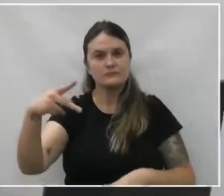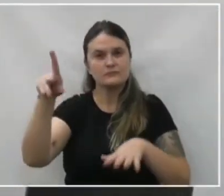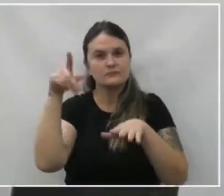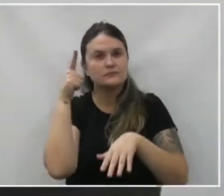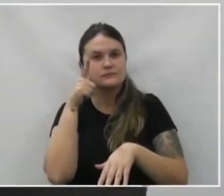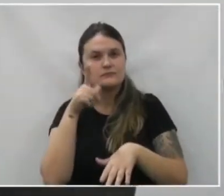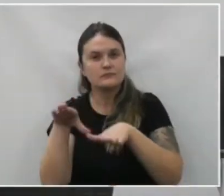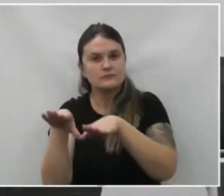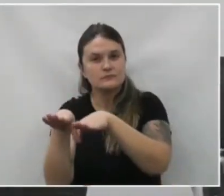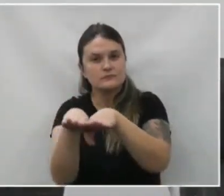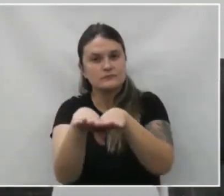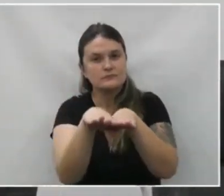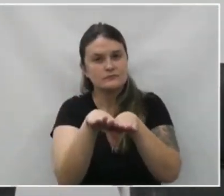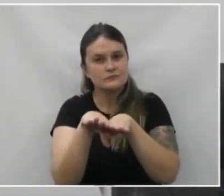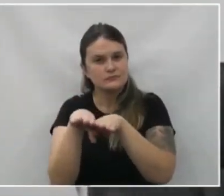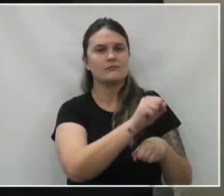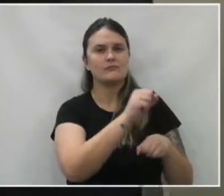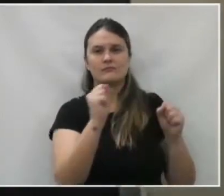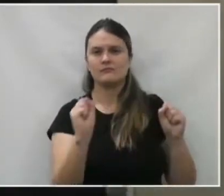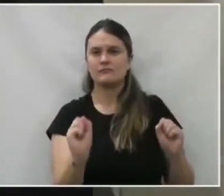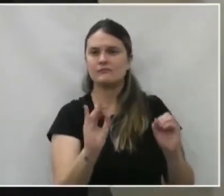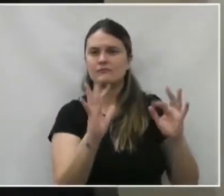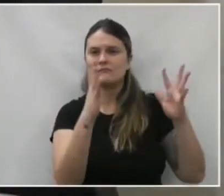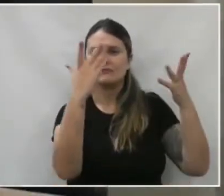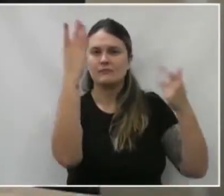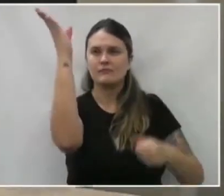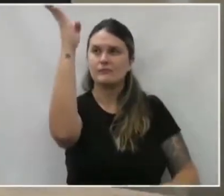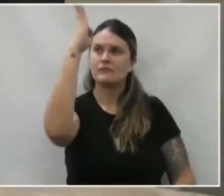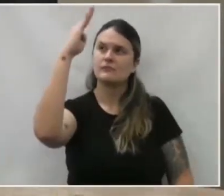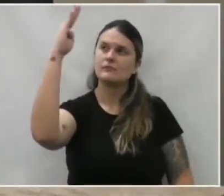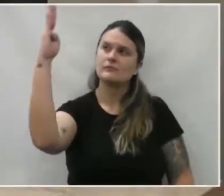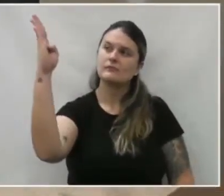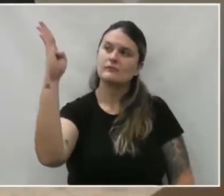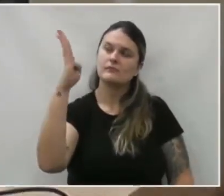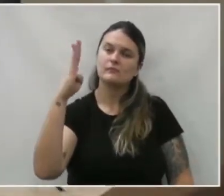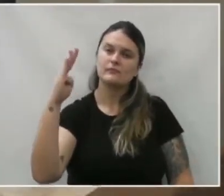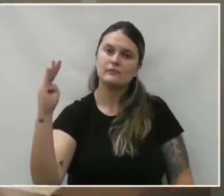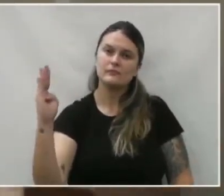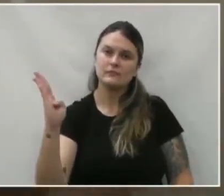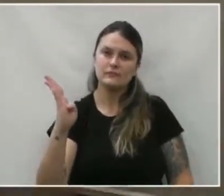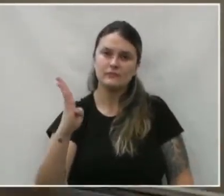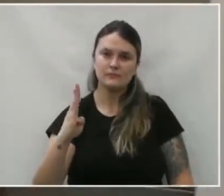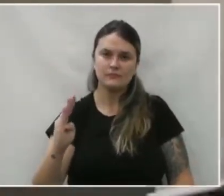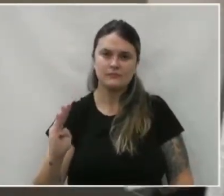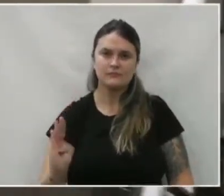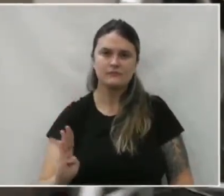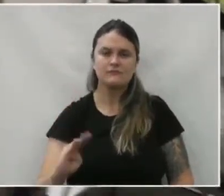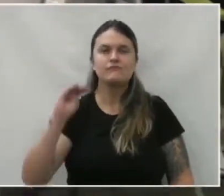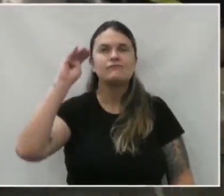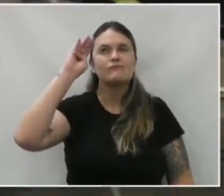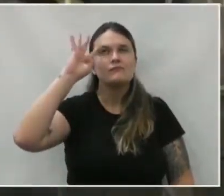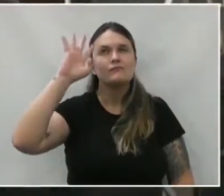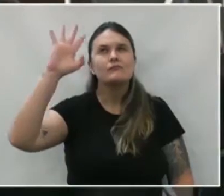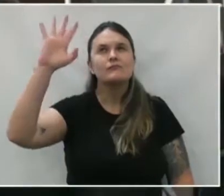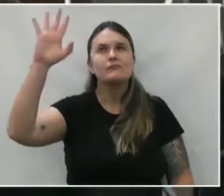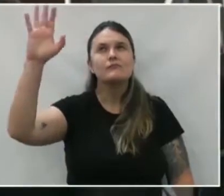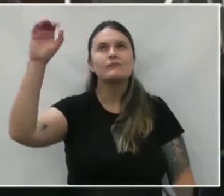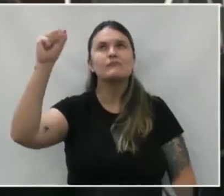distanciamento. Lembrar aos senhores que também a vereadora pastora Sandra está participando de nossa